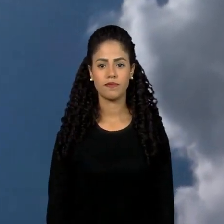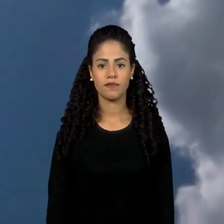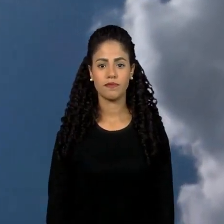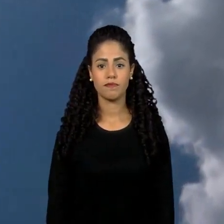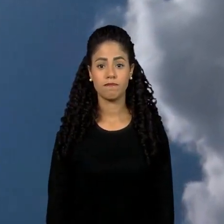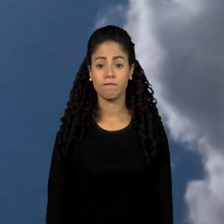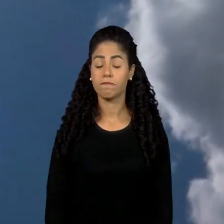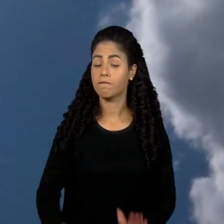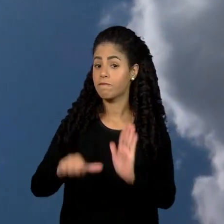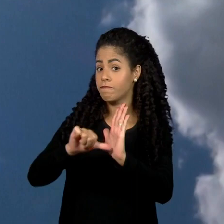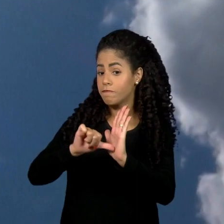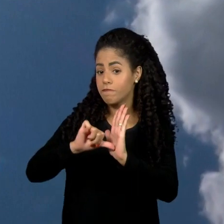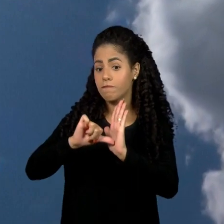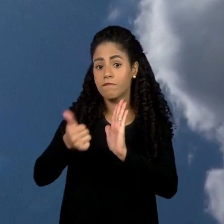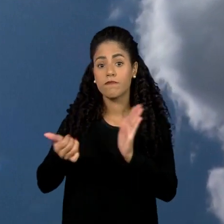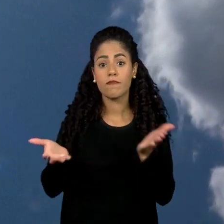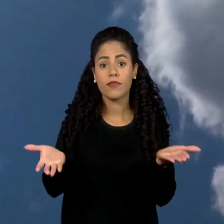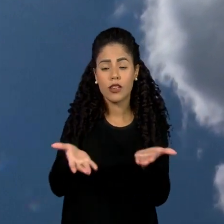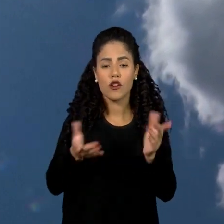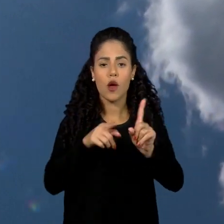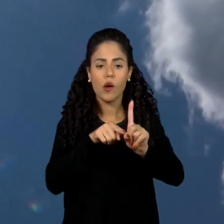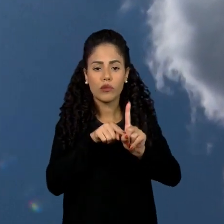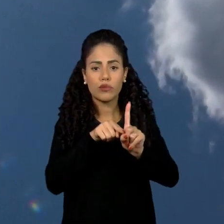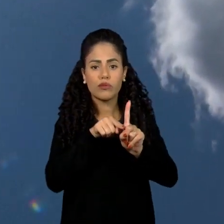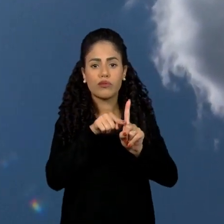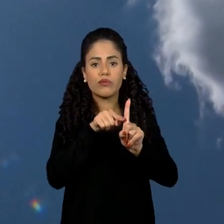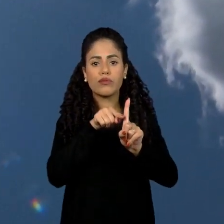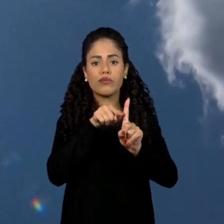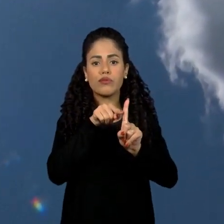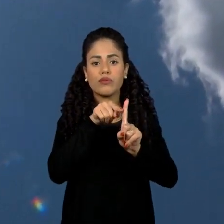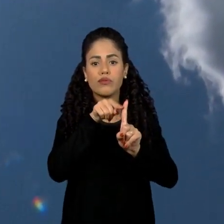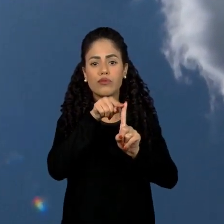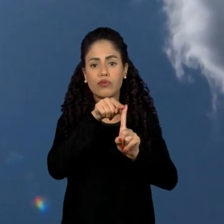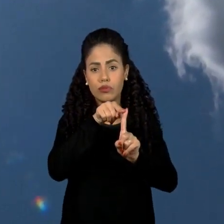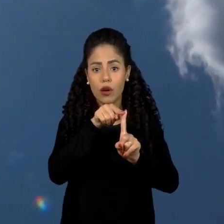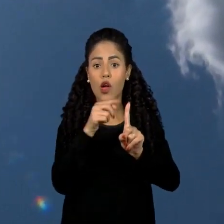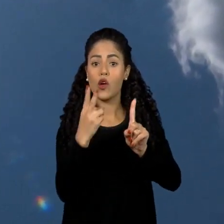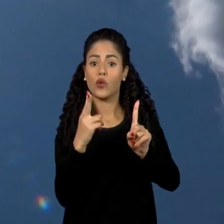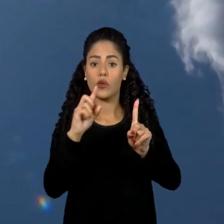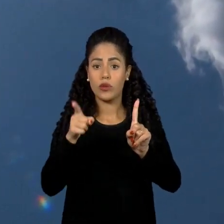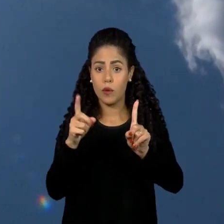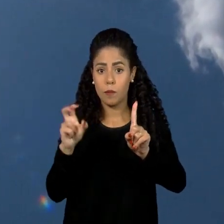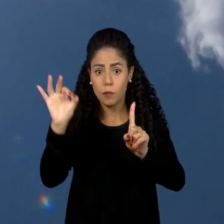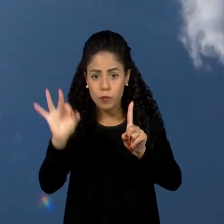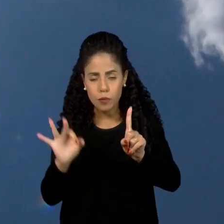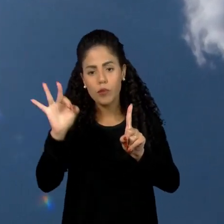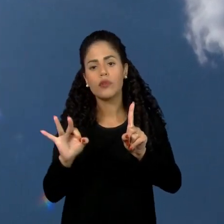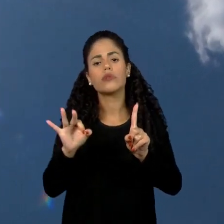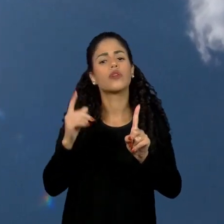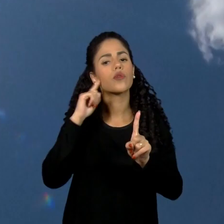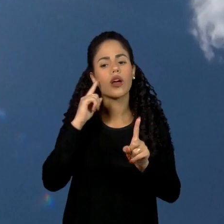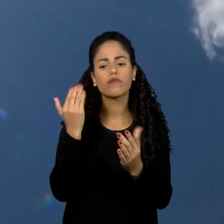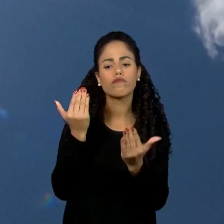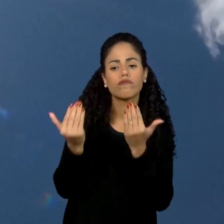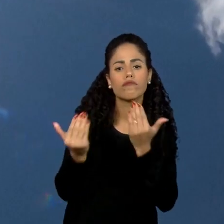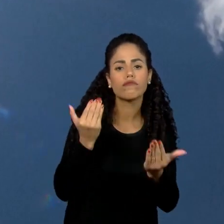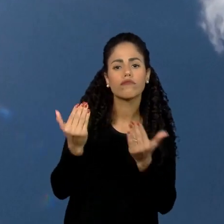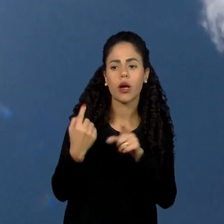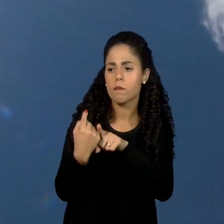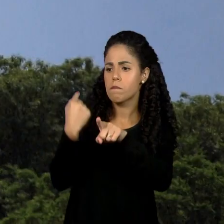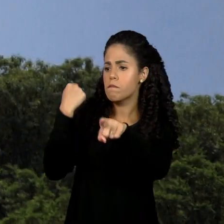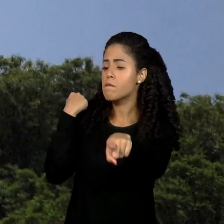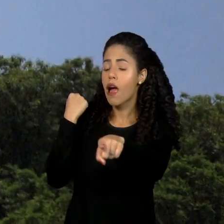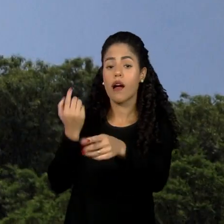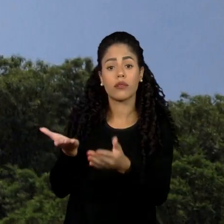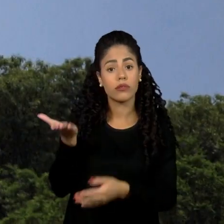Pela primeira vez, a temperatura média global ficou acima de 2 graus Celsius em relação aos níveis da era